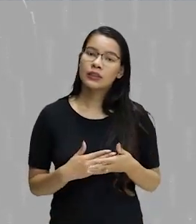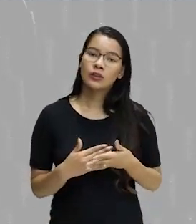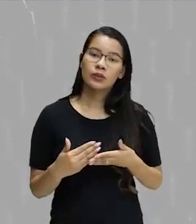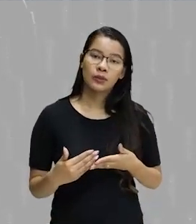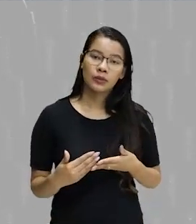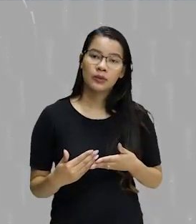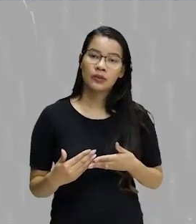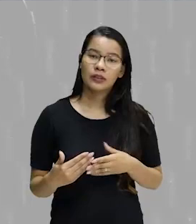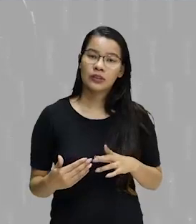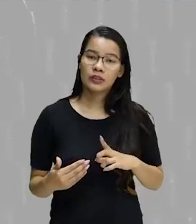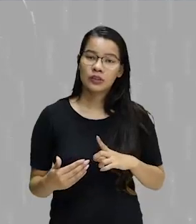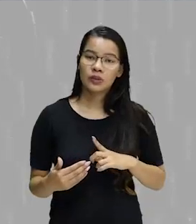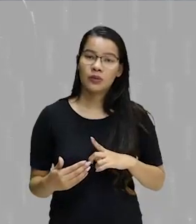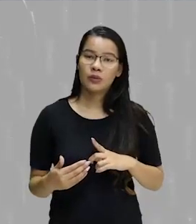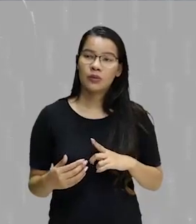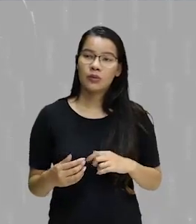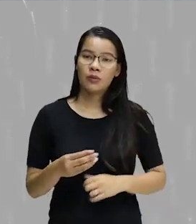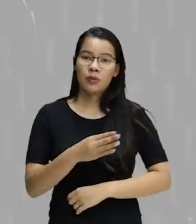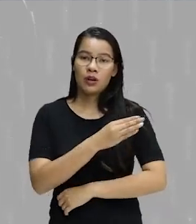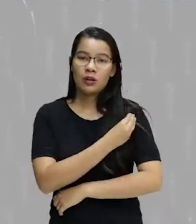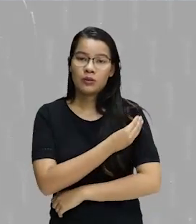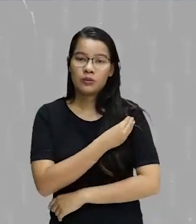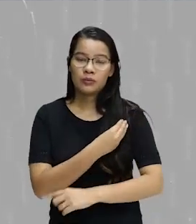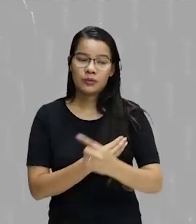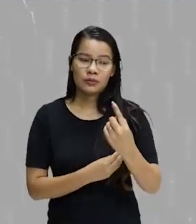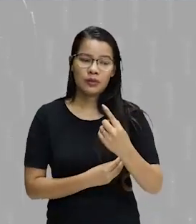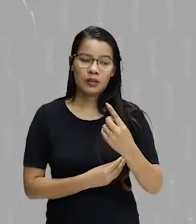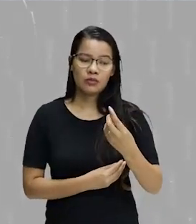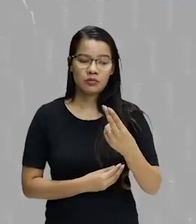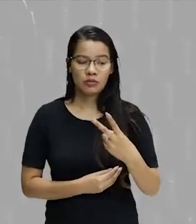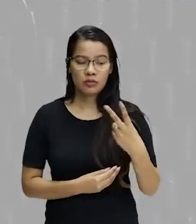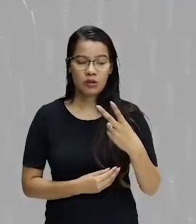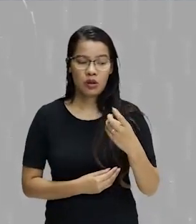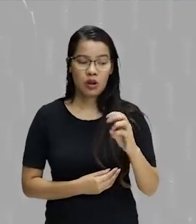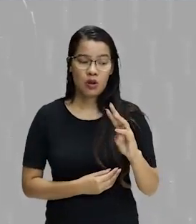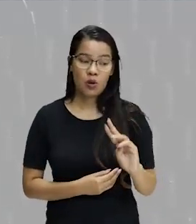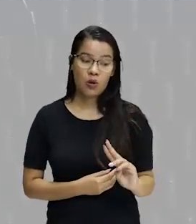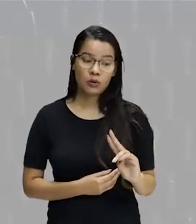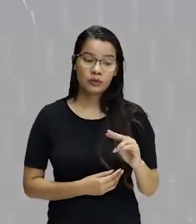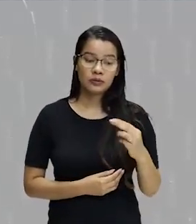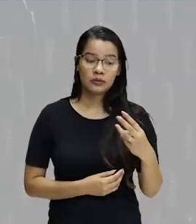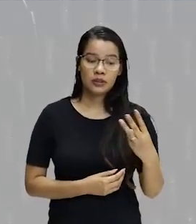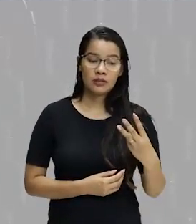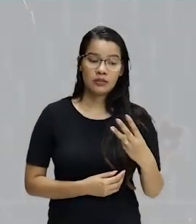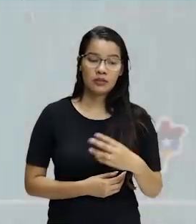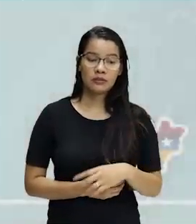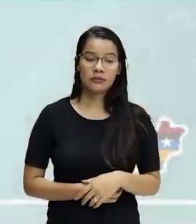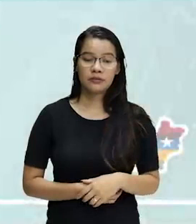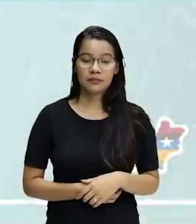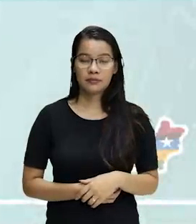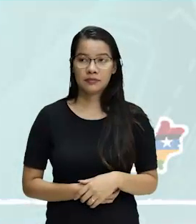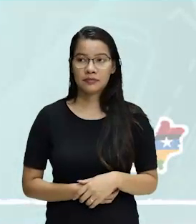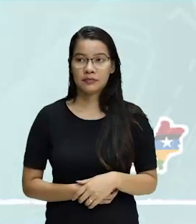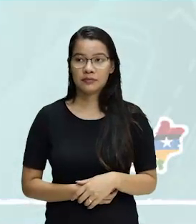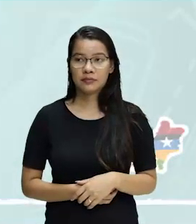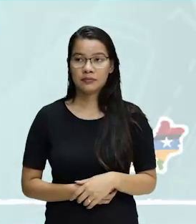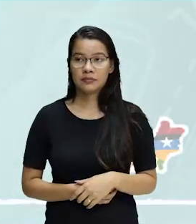inicialmente a gente tinha um álcool primário, secundário ou terciário. Olha só